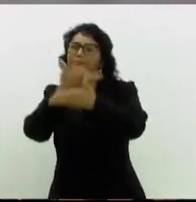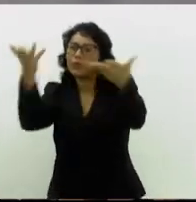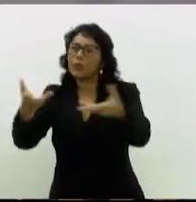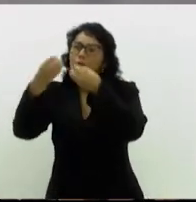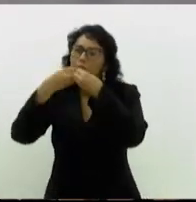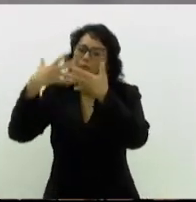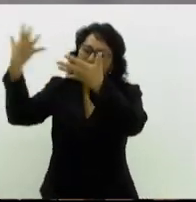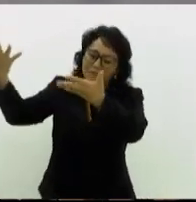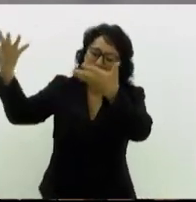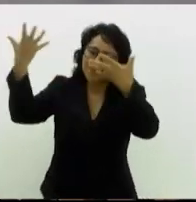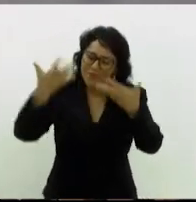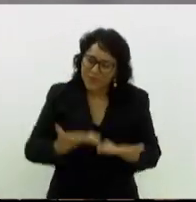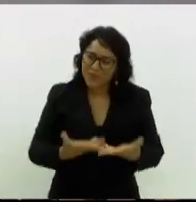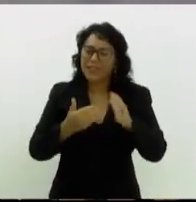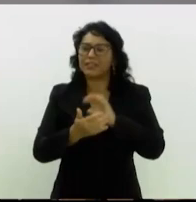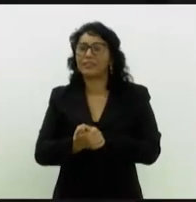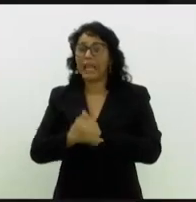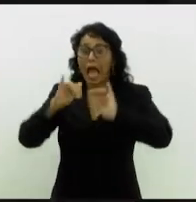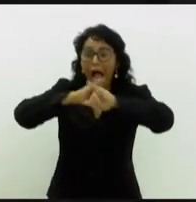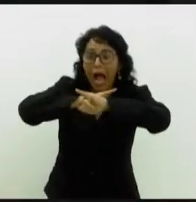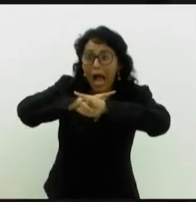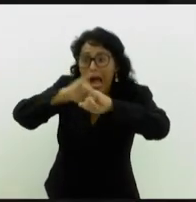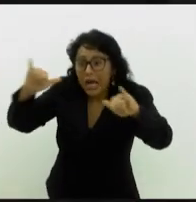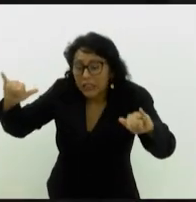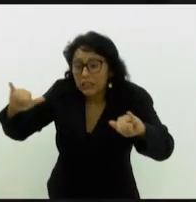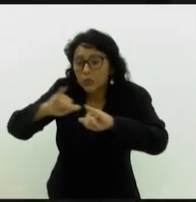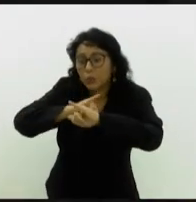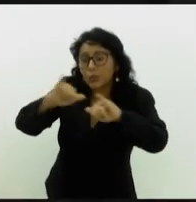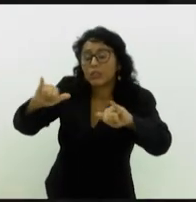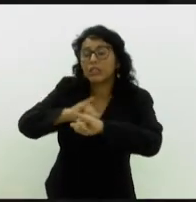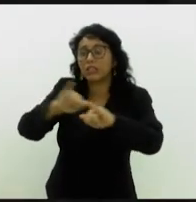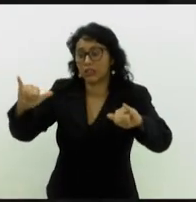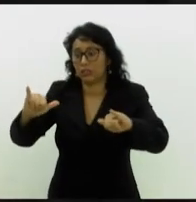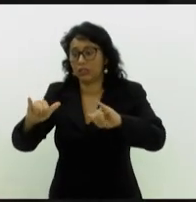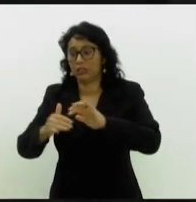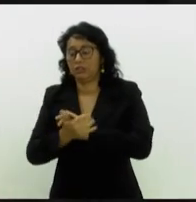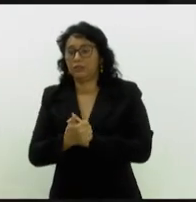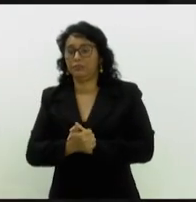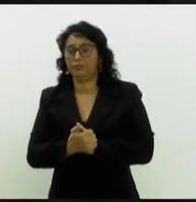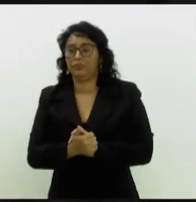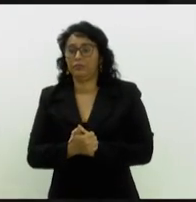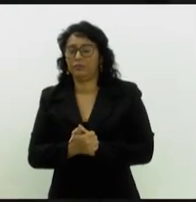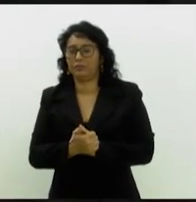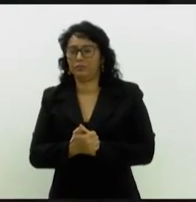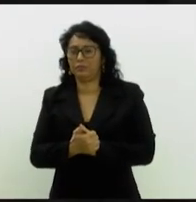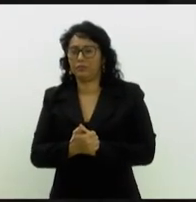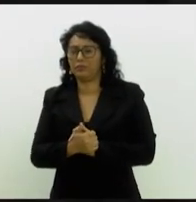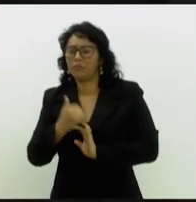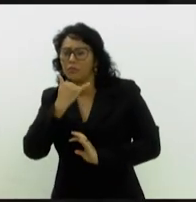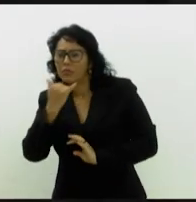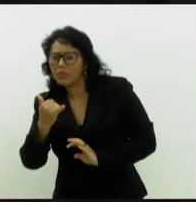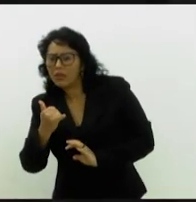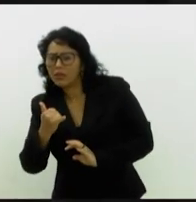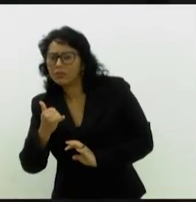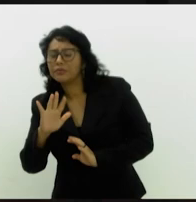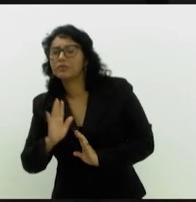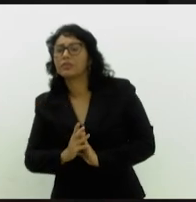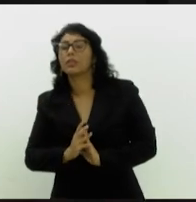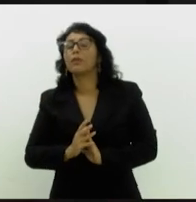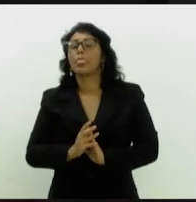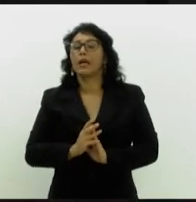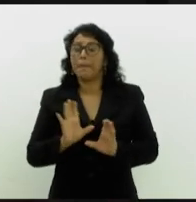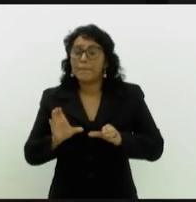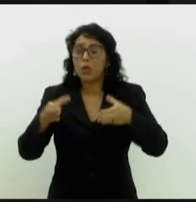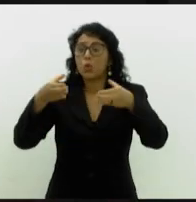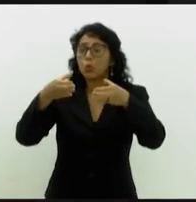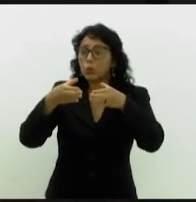bem-vindos anuncio para declarar foi votado perdão pela comissão de